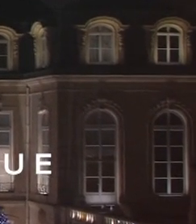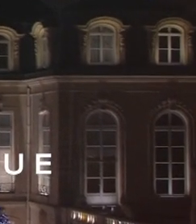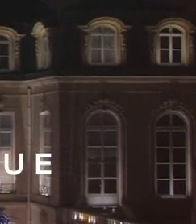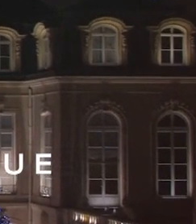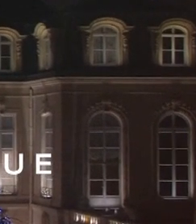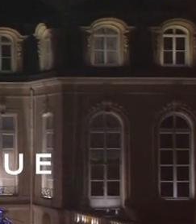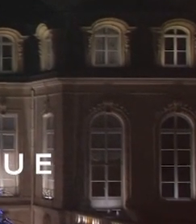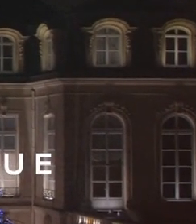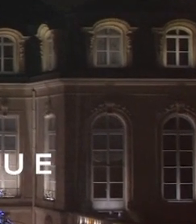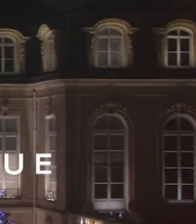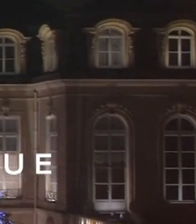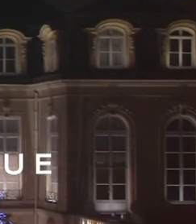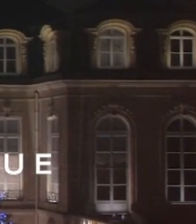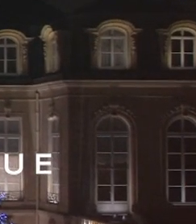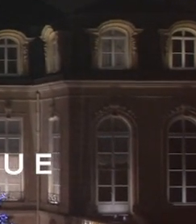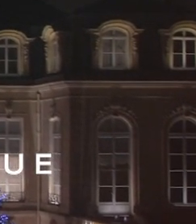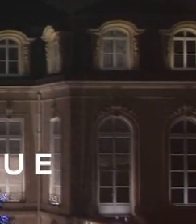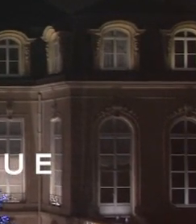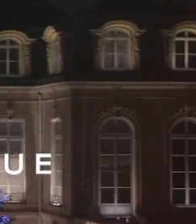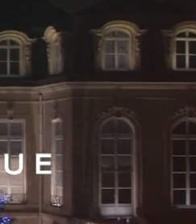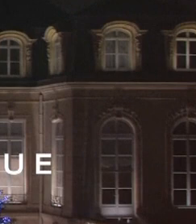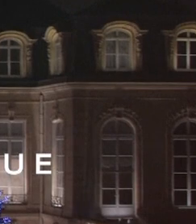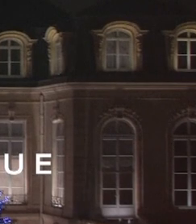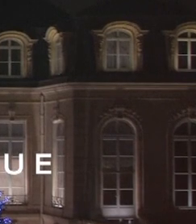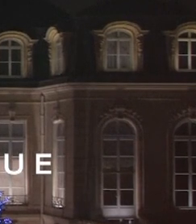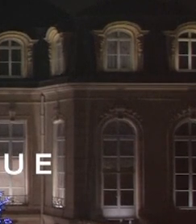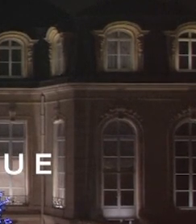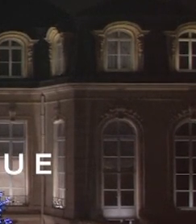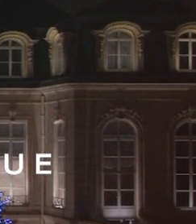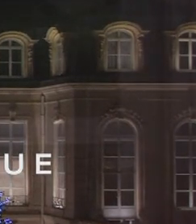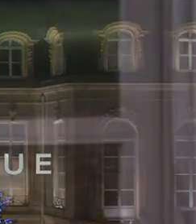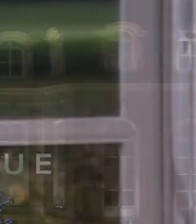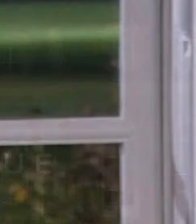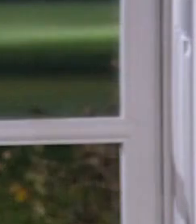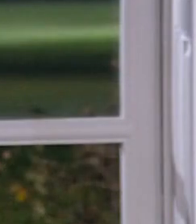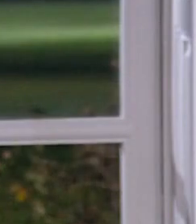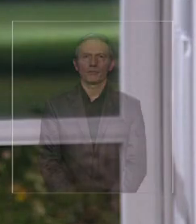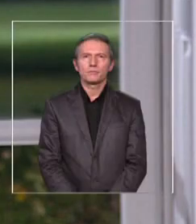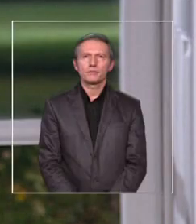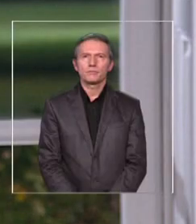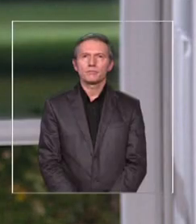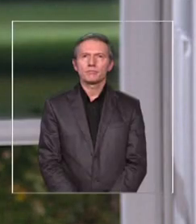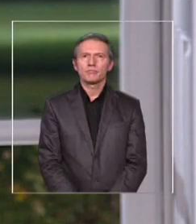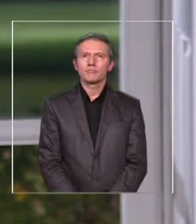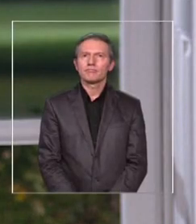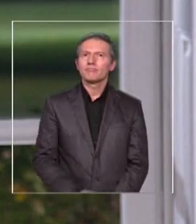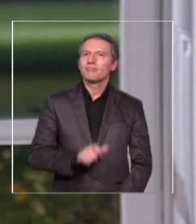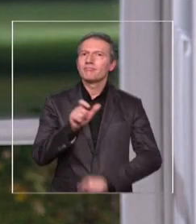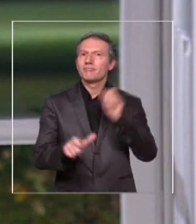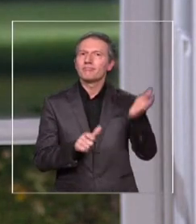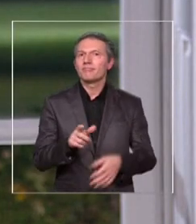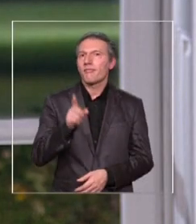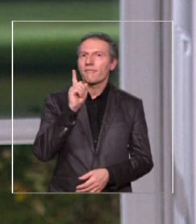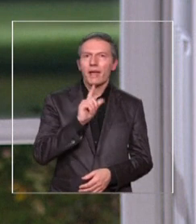o presidente francês emmanuel uma com despediu-se de 2019 com uma mensagem em que existe uma necessidade